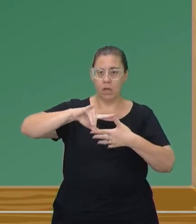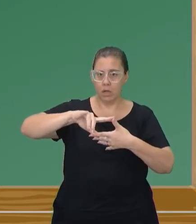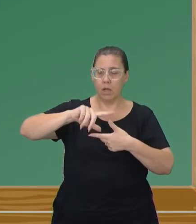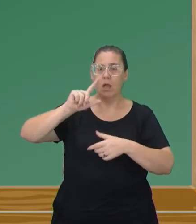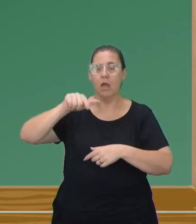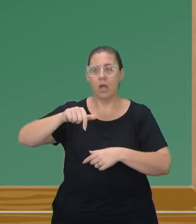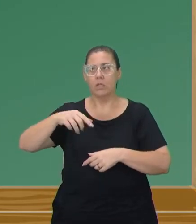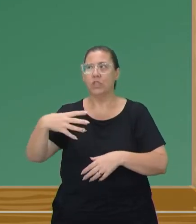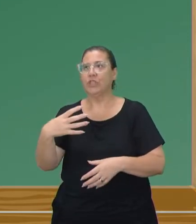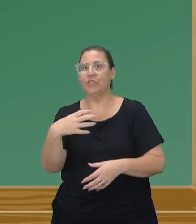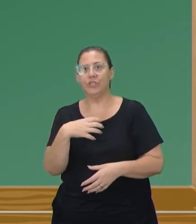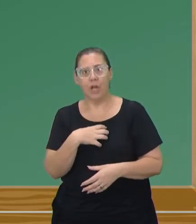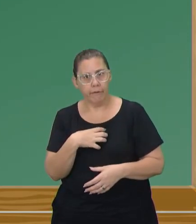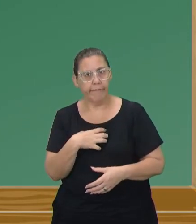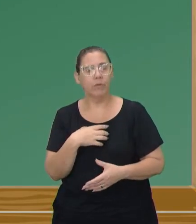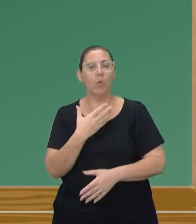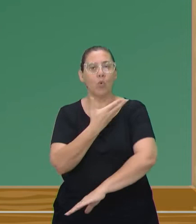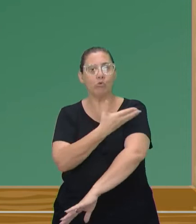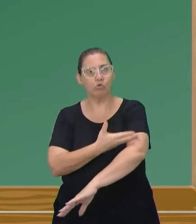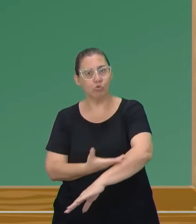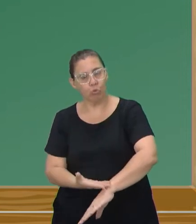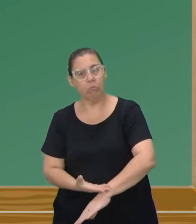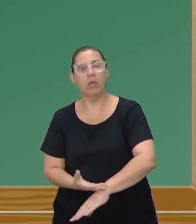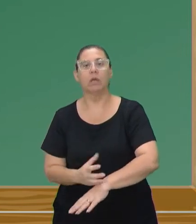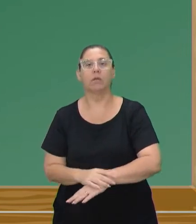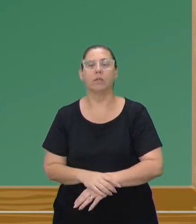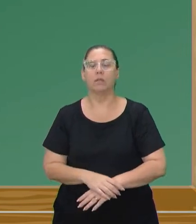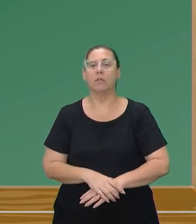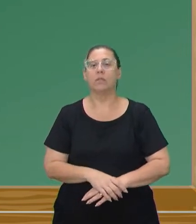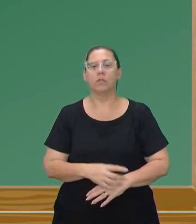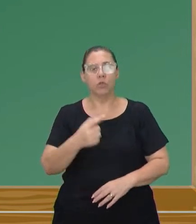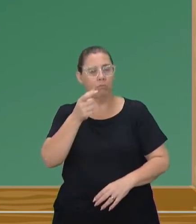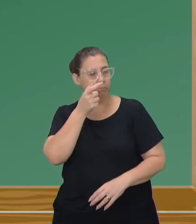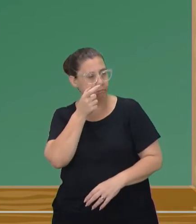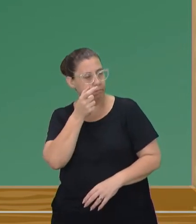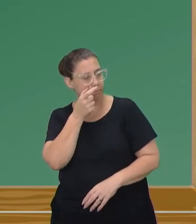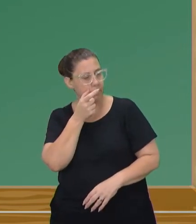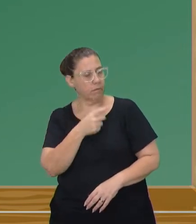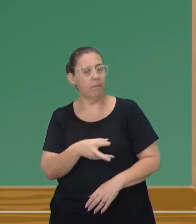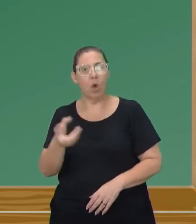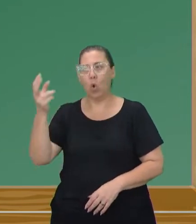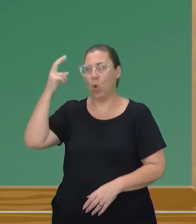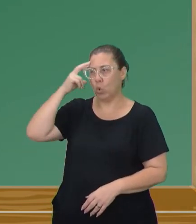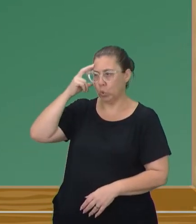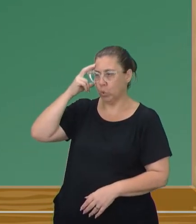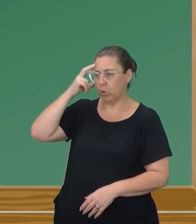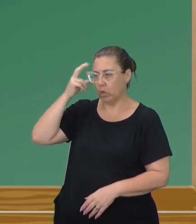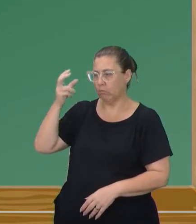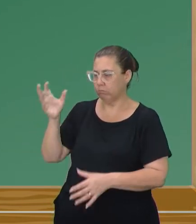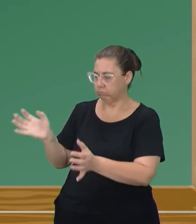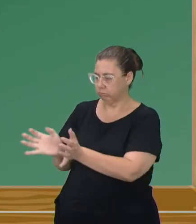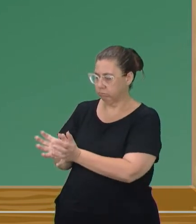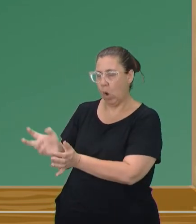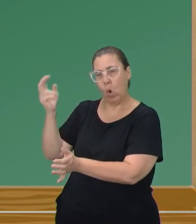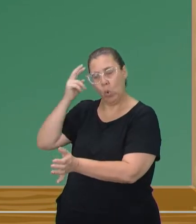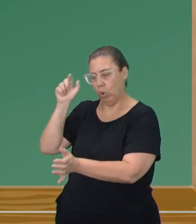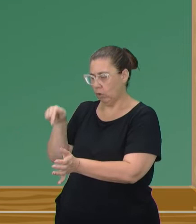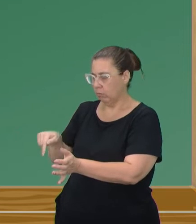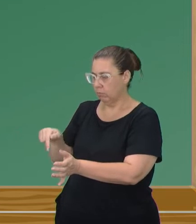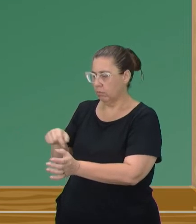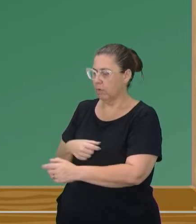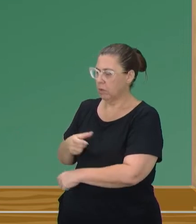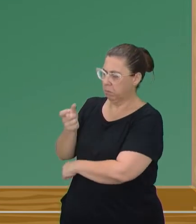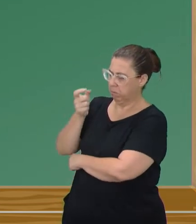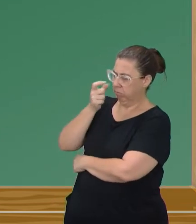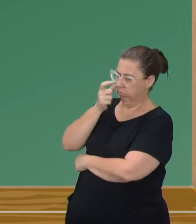Essa mania, né? É o ato de você observar uma cultura a partir da sua. Então, por